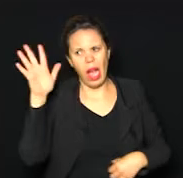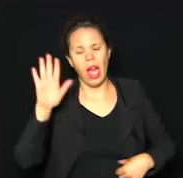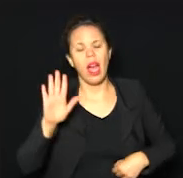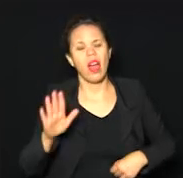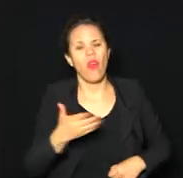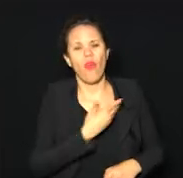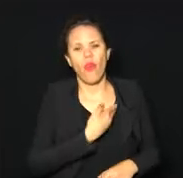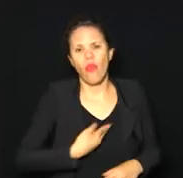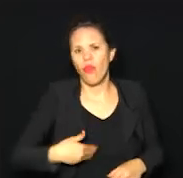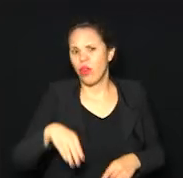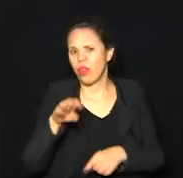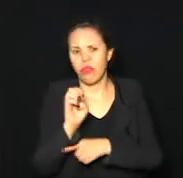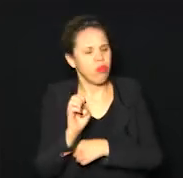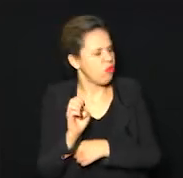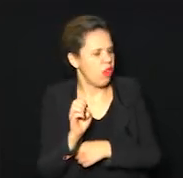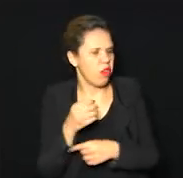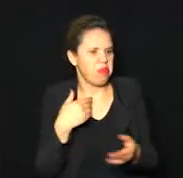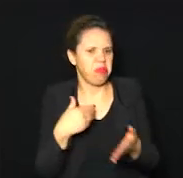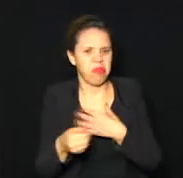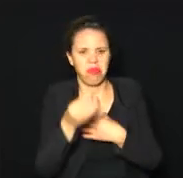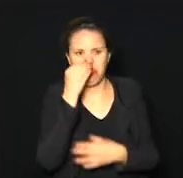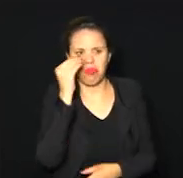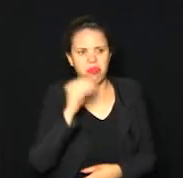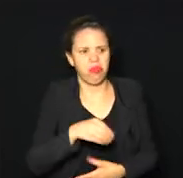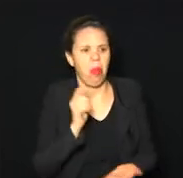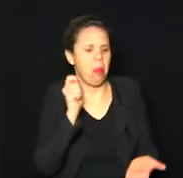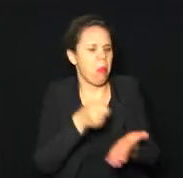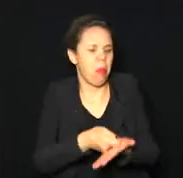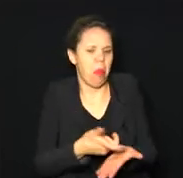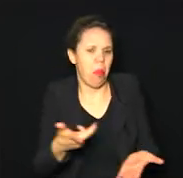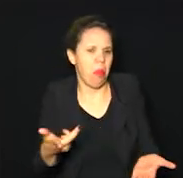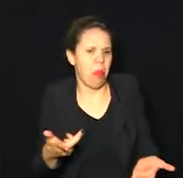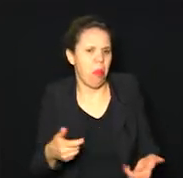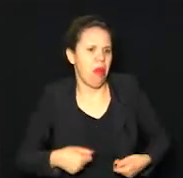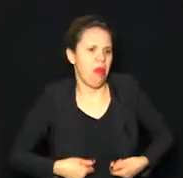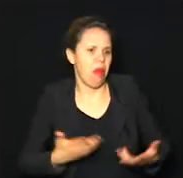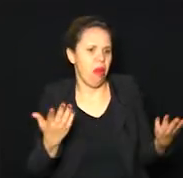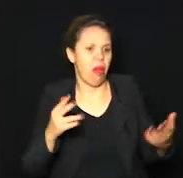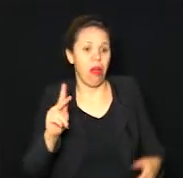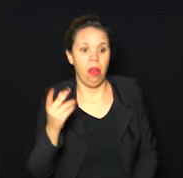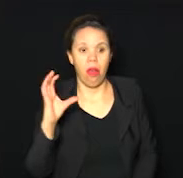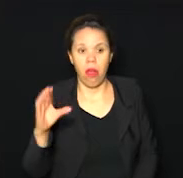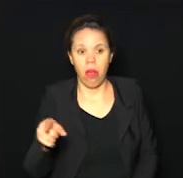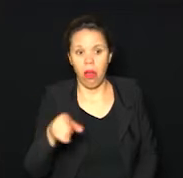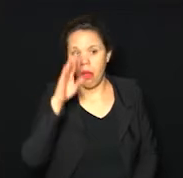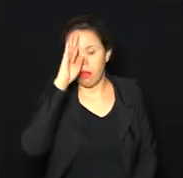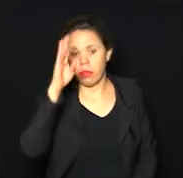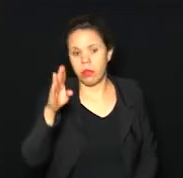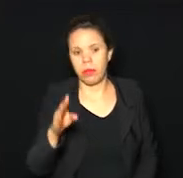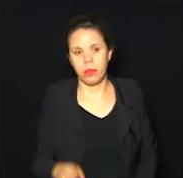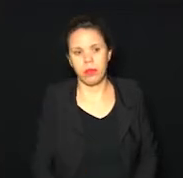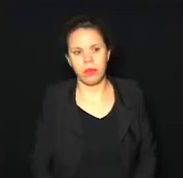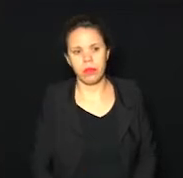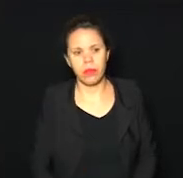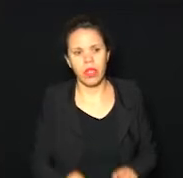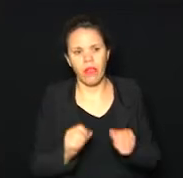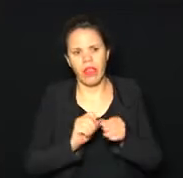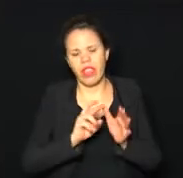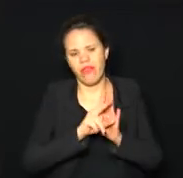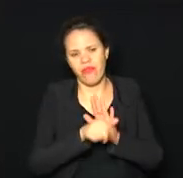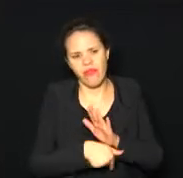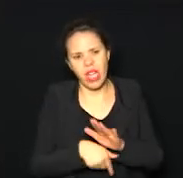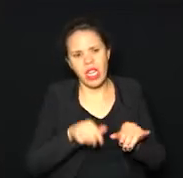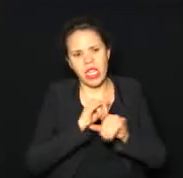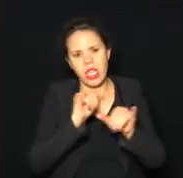estado não supre esse custo. Então, o HC, principalmente, andou fazendo várias campanhas,